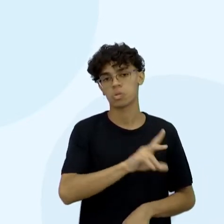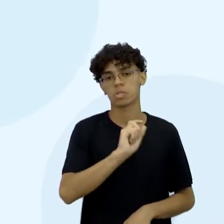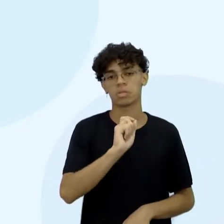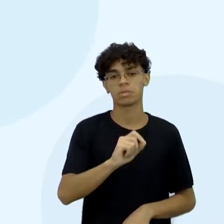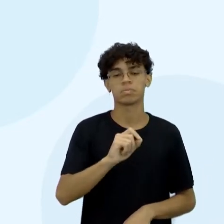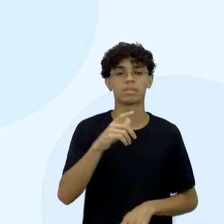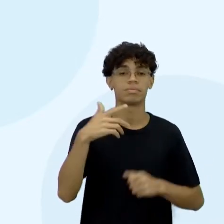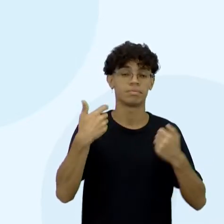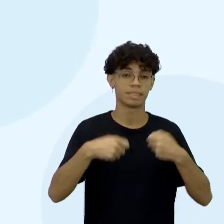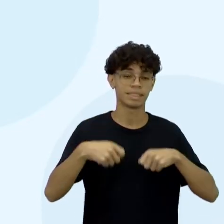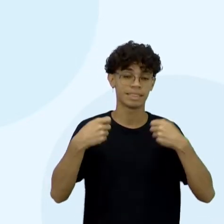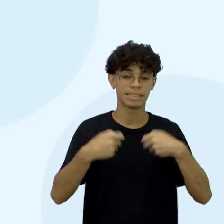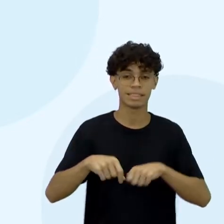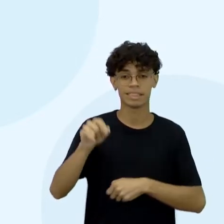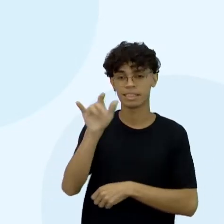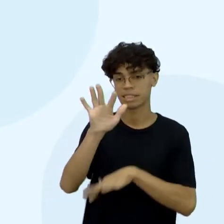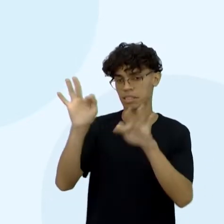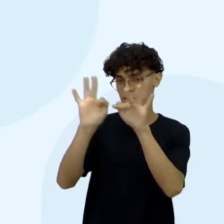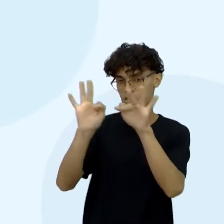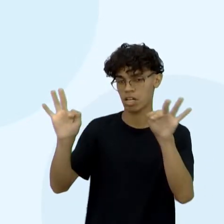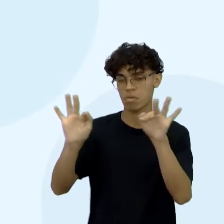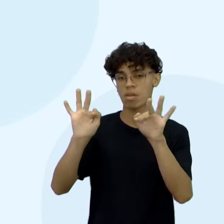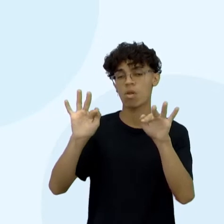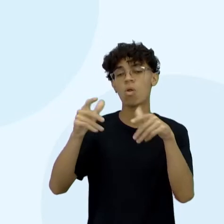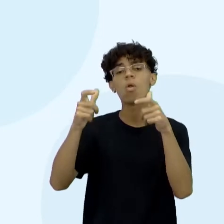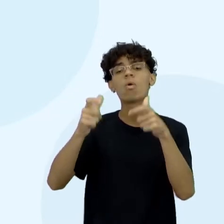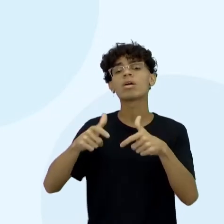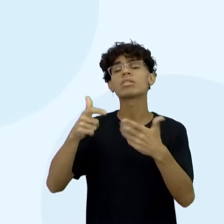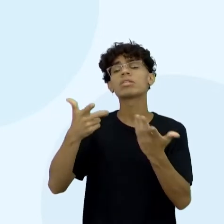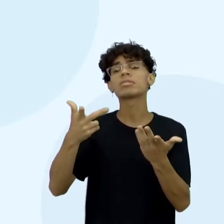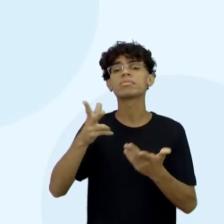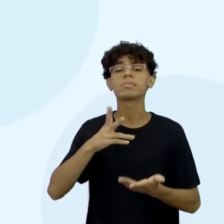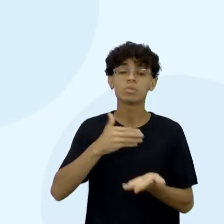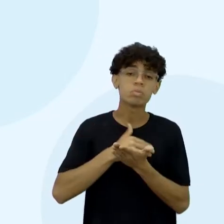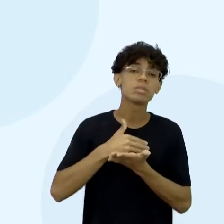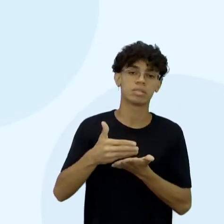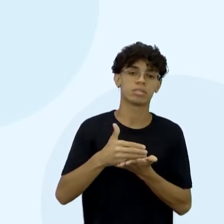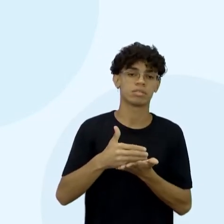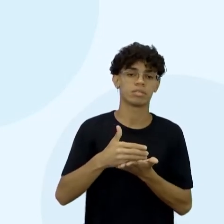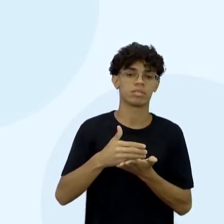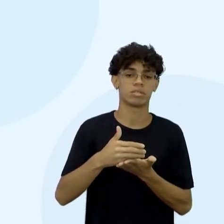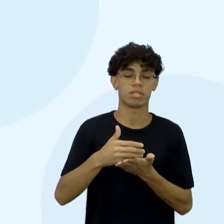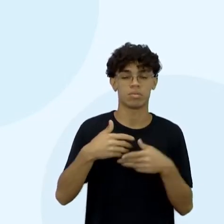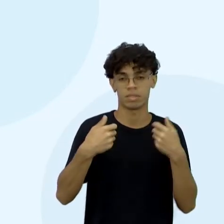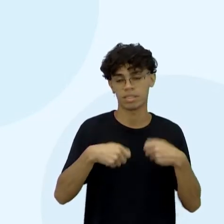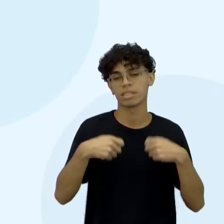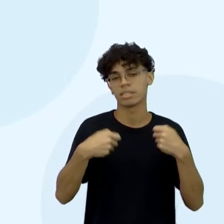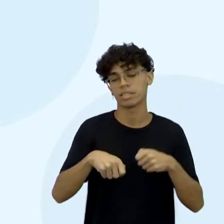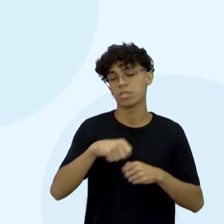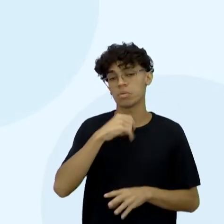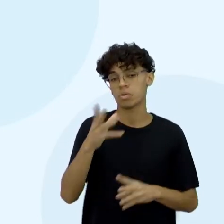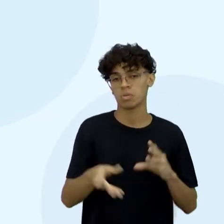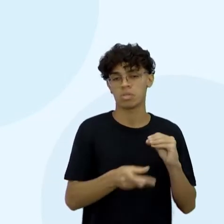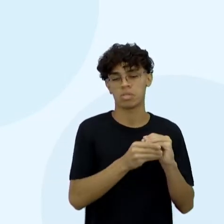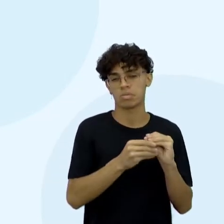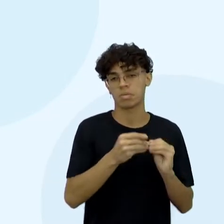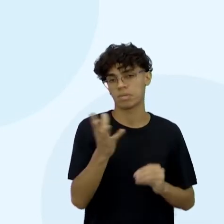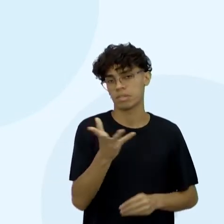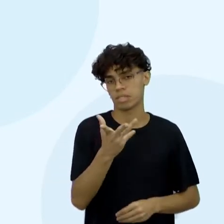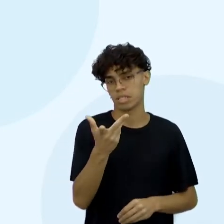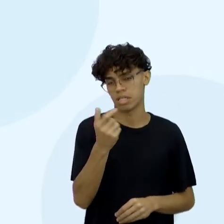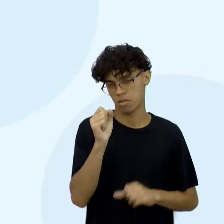ela precisa dizer de onde ela está começando. Tá certo? Então, eu vou incluir uma velocidade, poderia ser um número. Eu estou